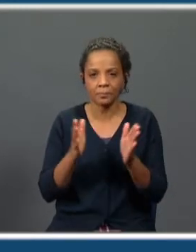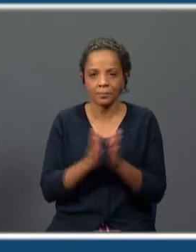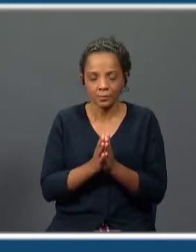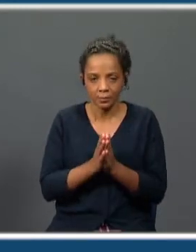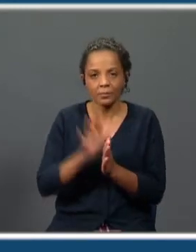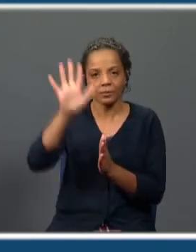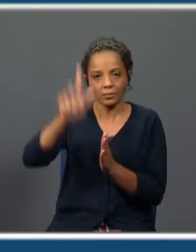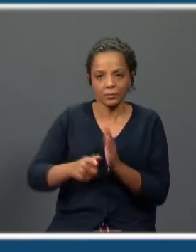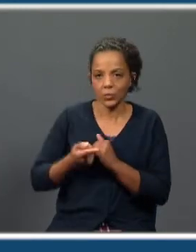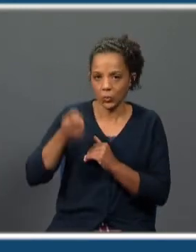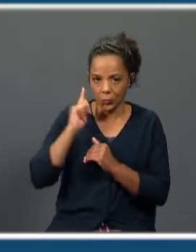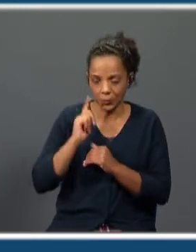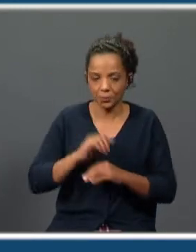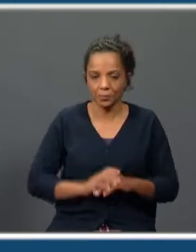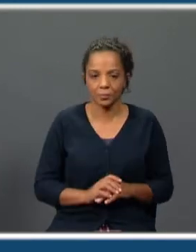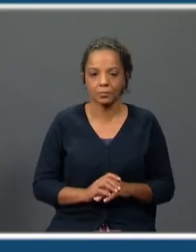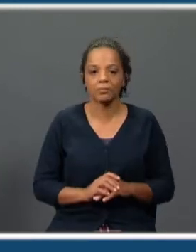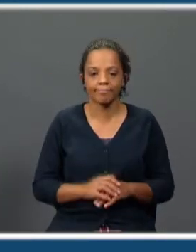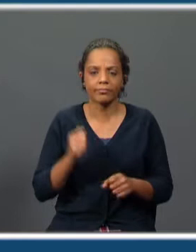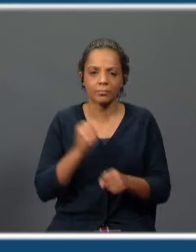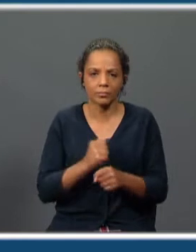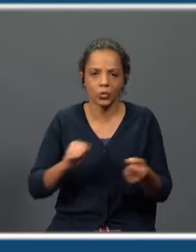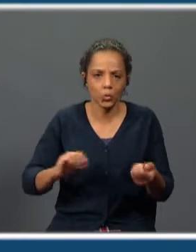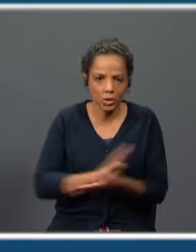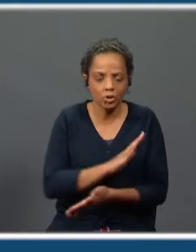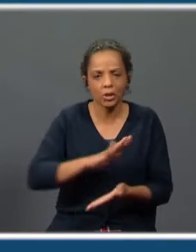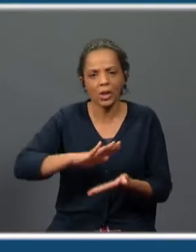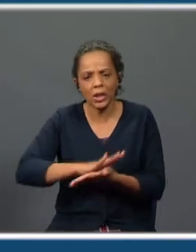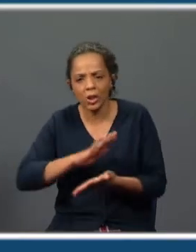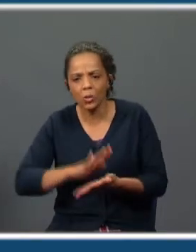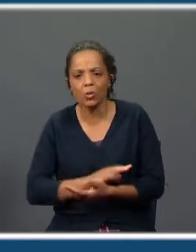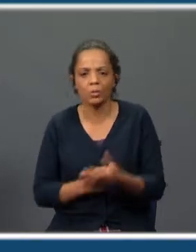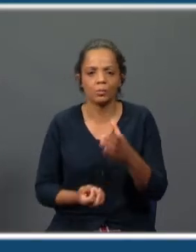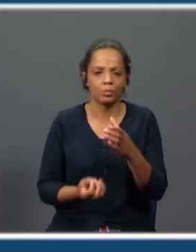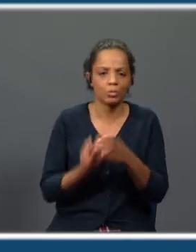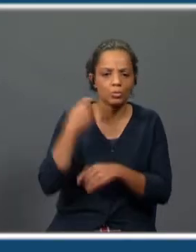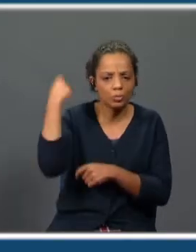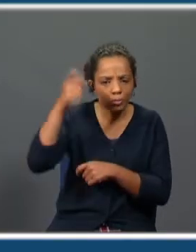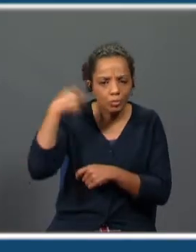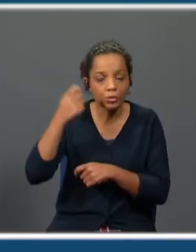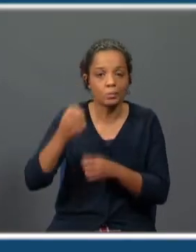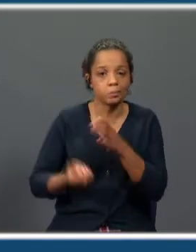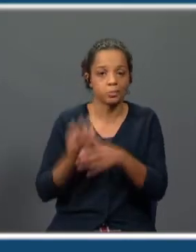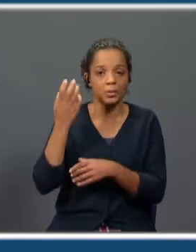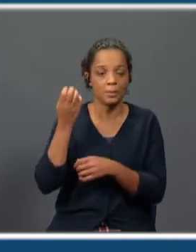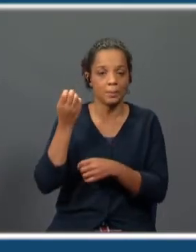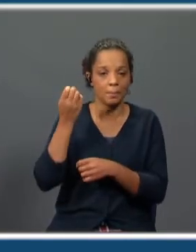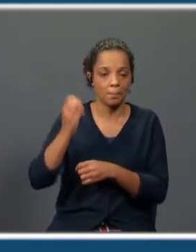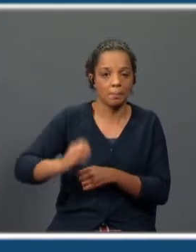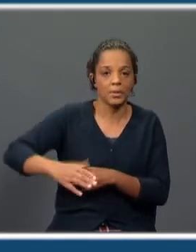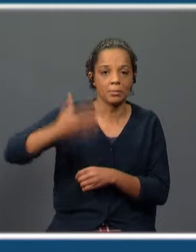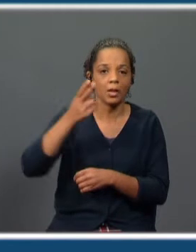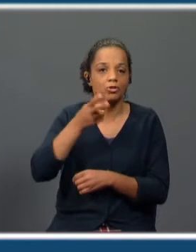de Lisboa. Foi jornalista, editor, produtor, produtor principal e chefe